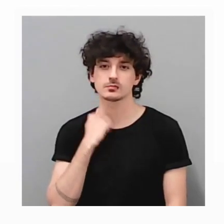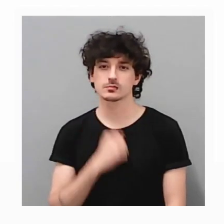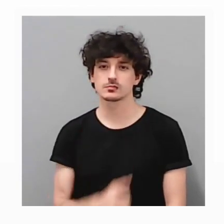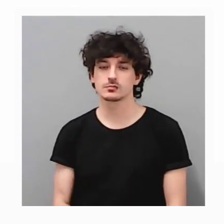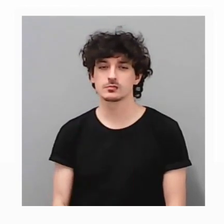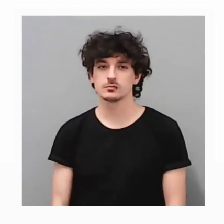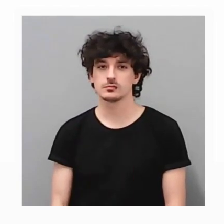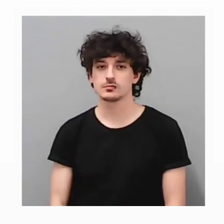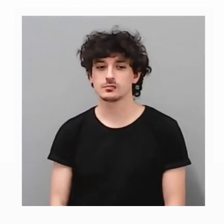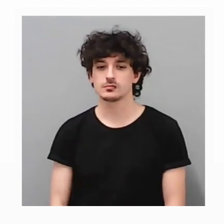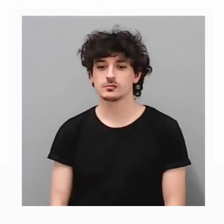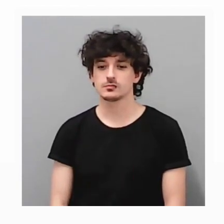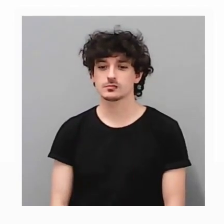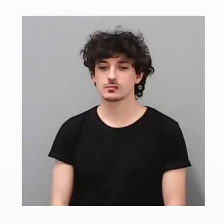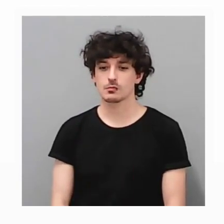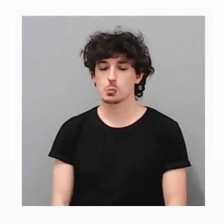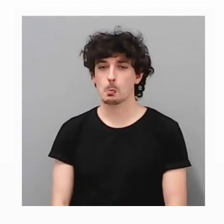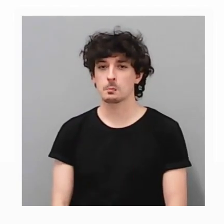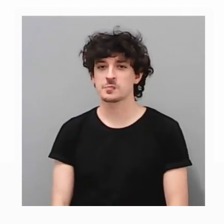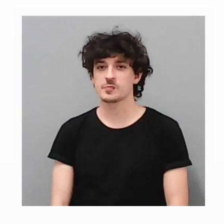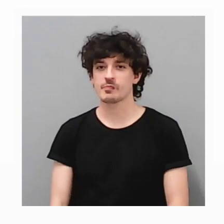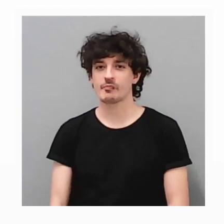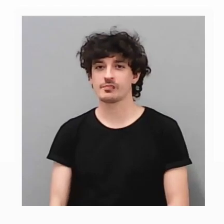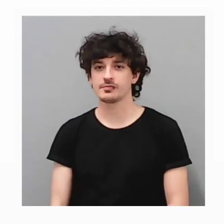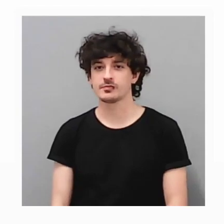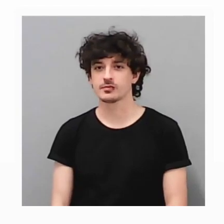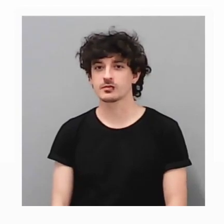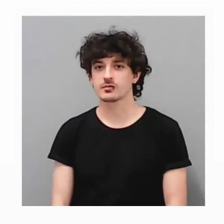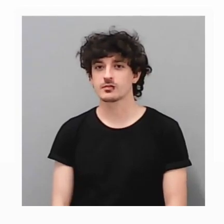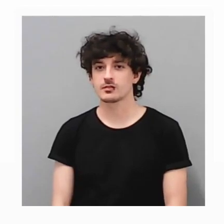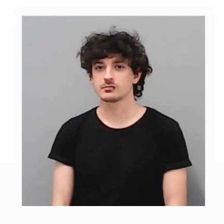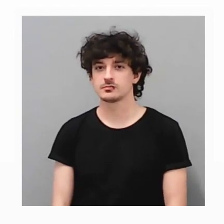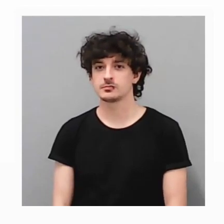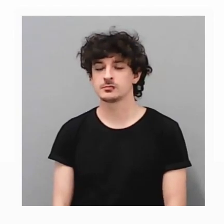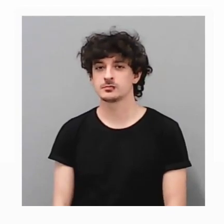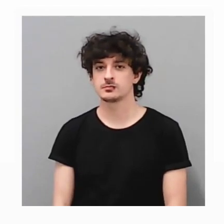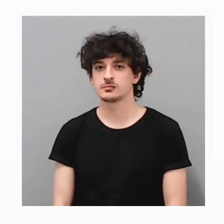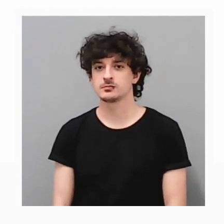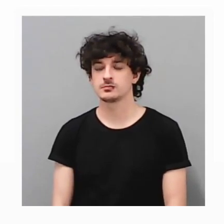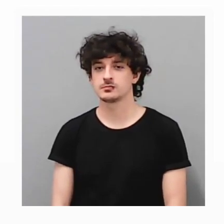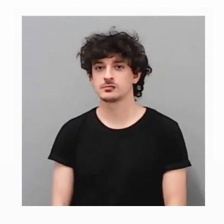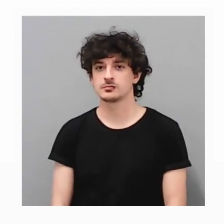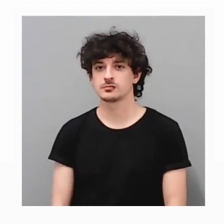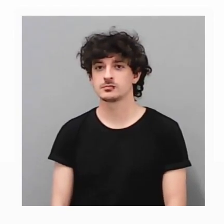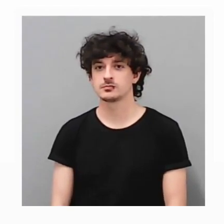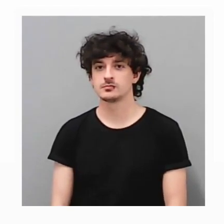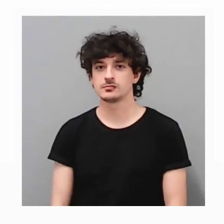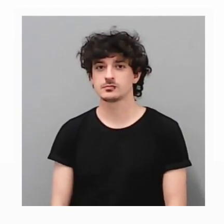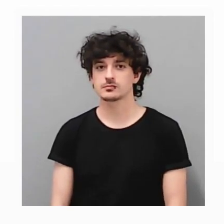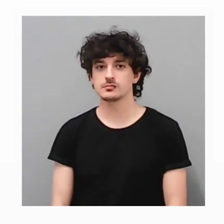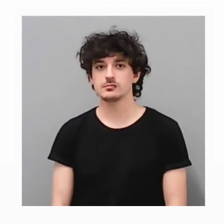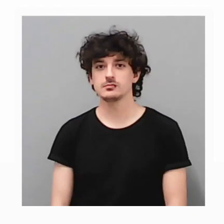aqui fica inscrito os handicaps que cada criança tem, e é esta ficha que vai acompanhar o terapeuta ao longo de todo o ano